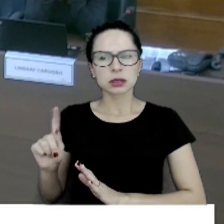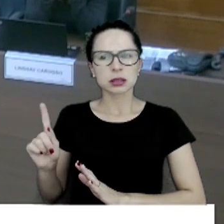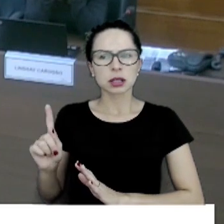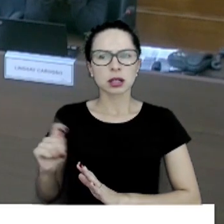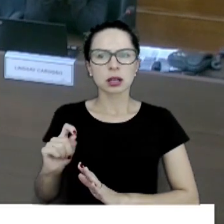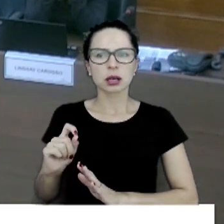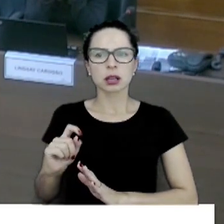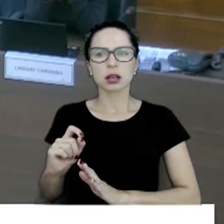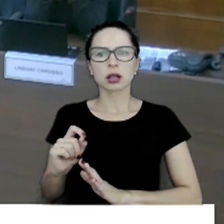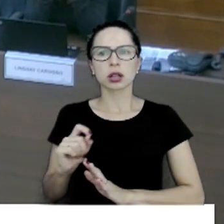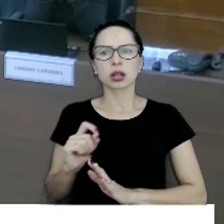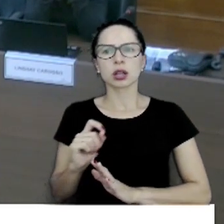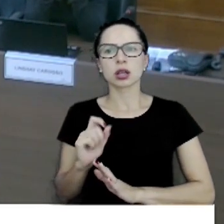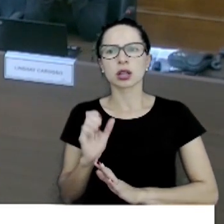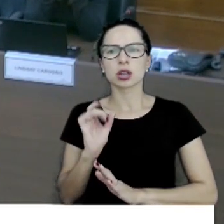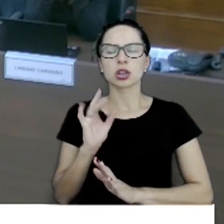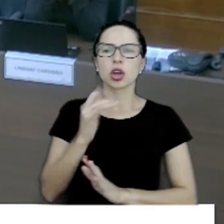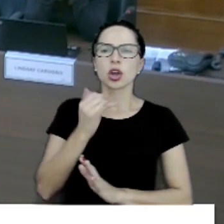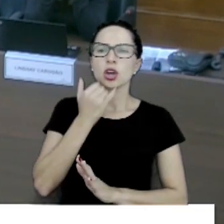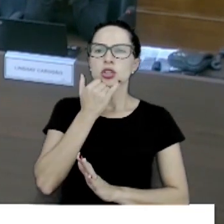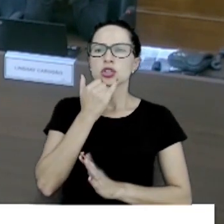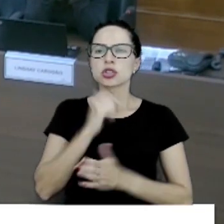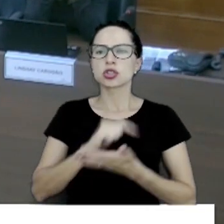Presidente, só justificar também rapidamente